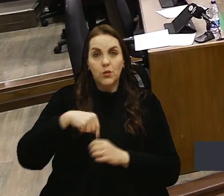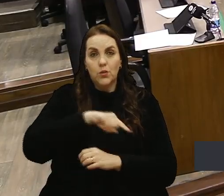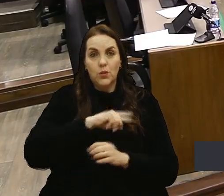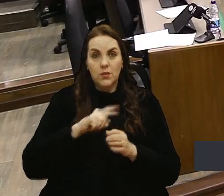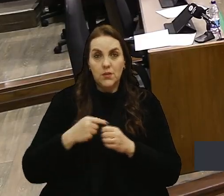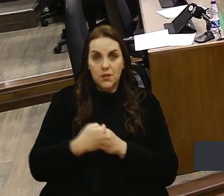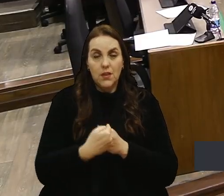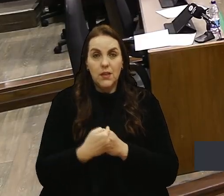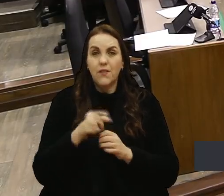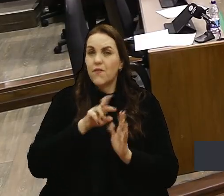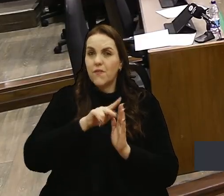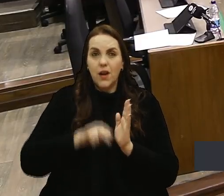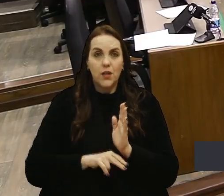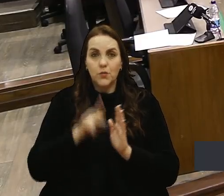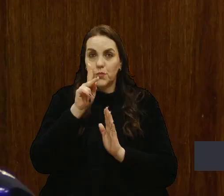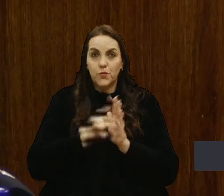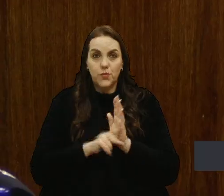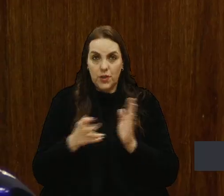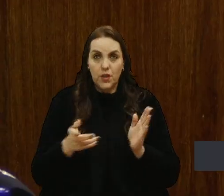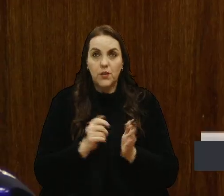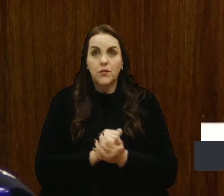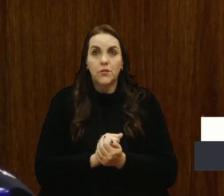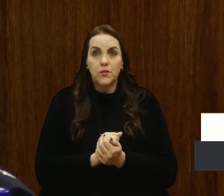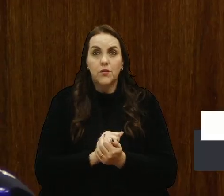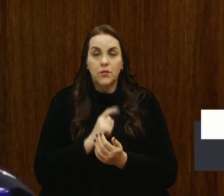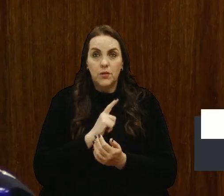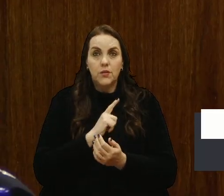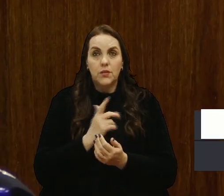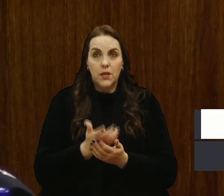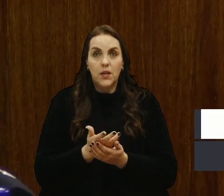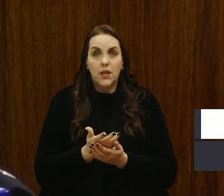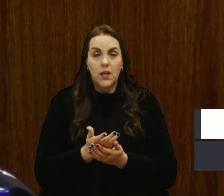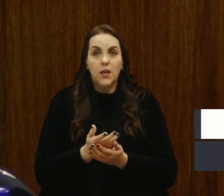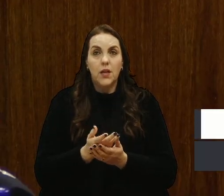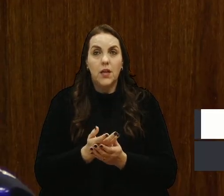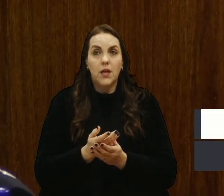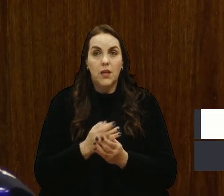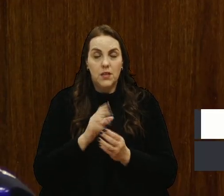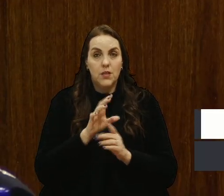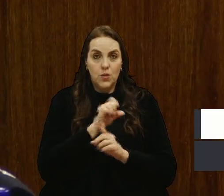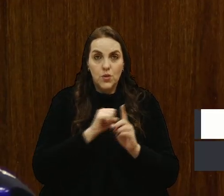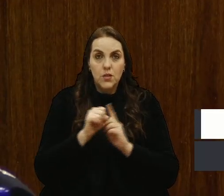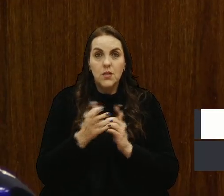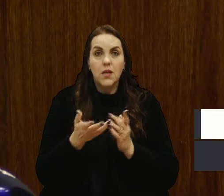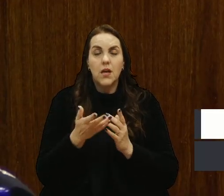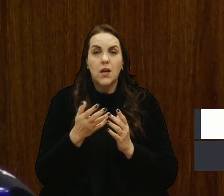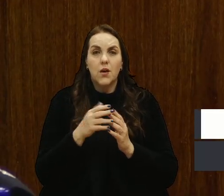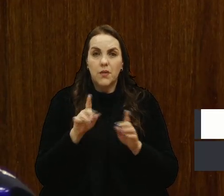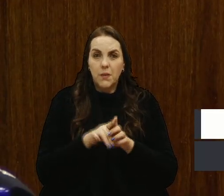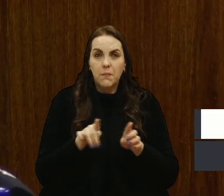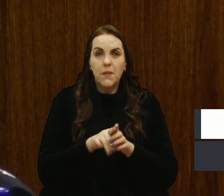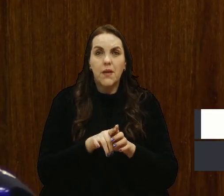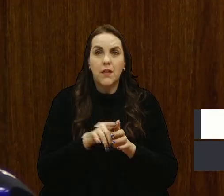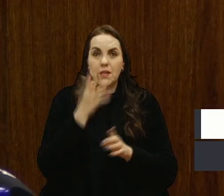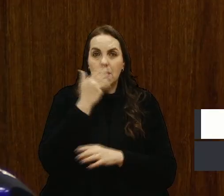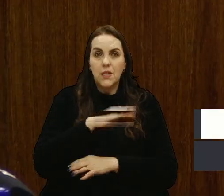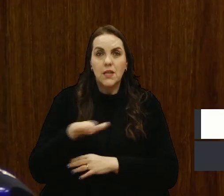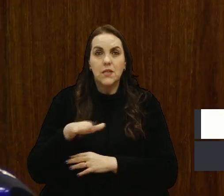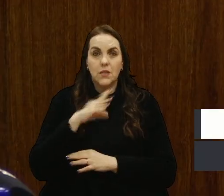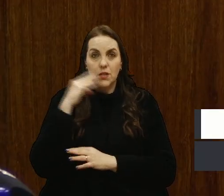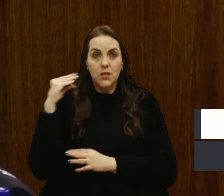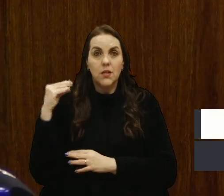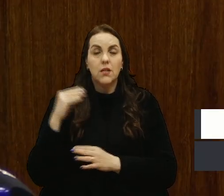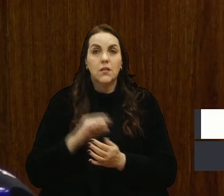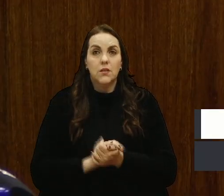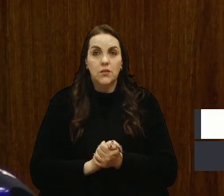tem vários projetos aqui, eu já fiz pedidos em relação a projetos da assistência social, né, da própria criança e adolescente, enfim, vários assuntos, caso da